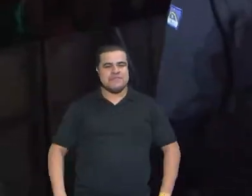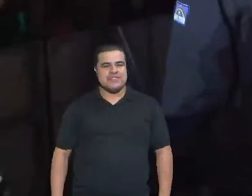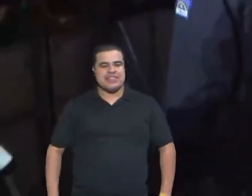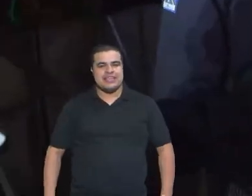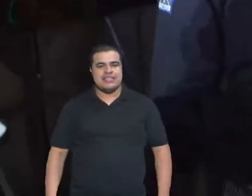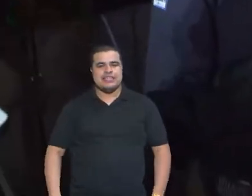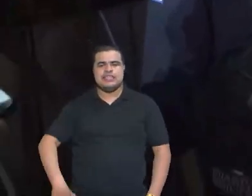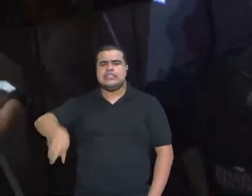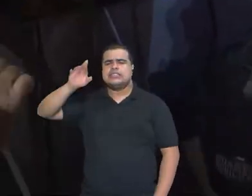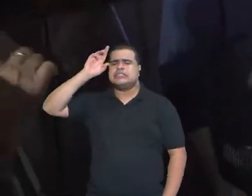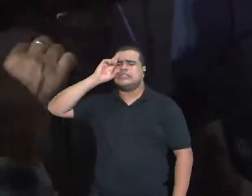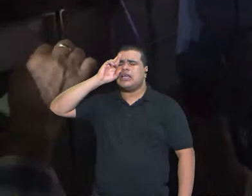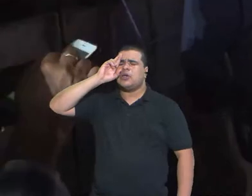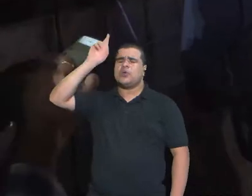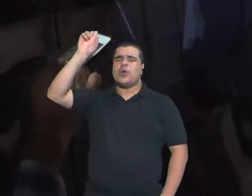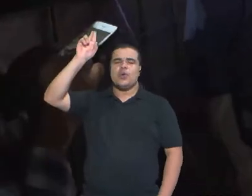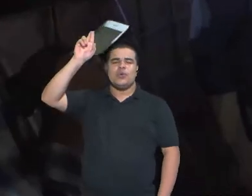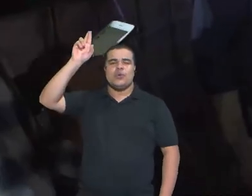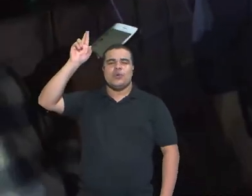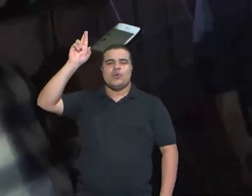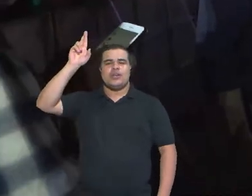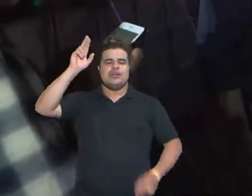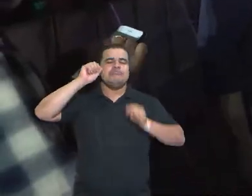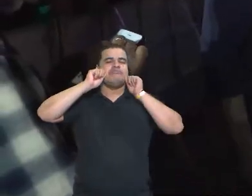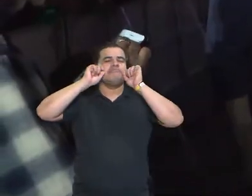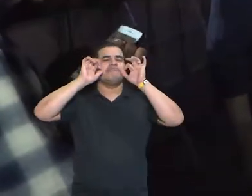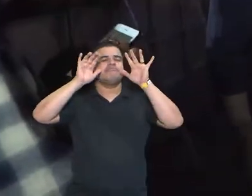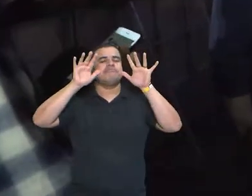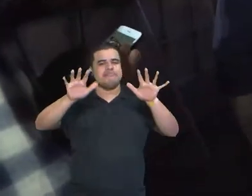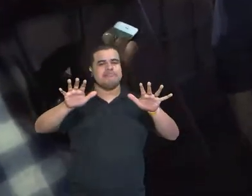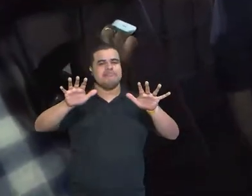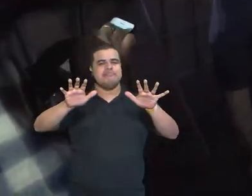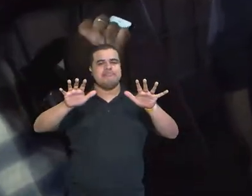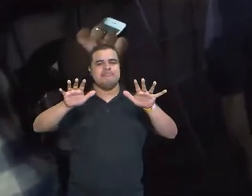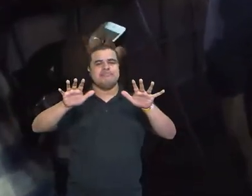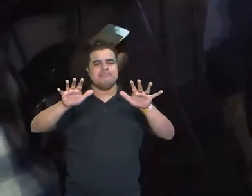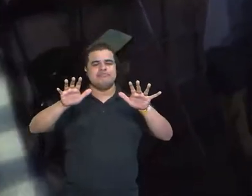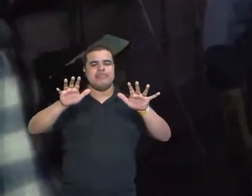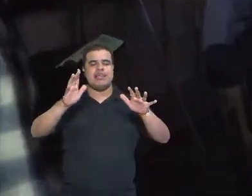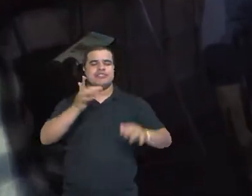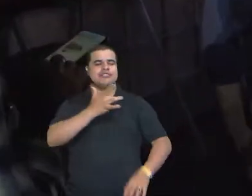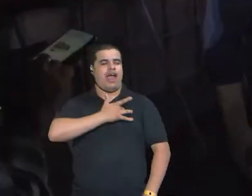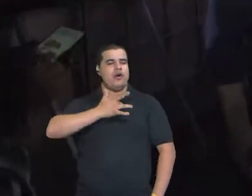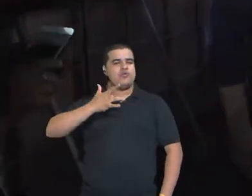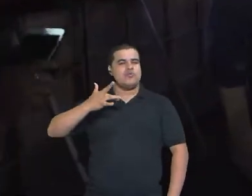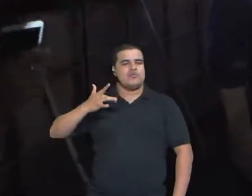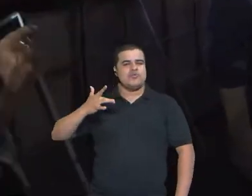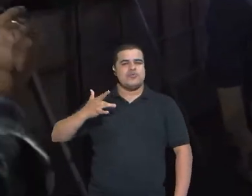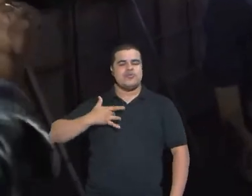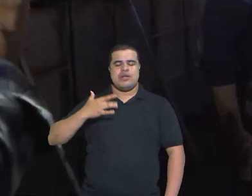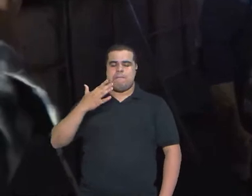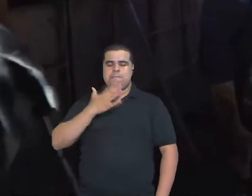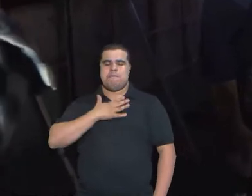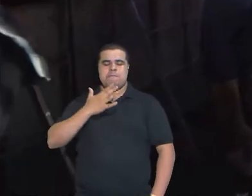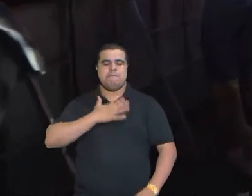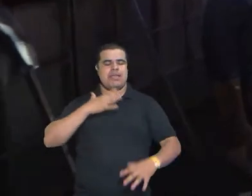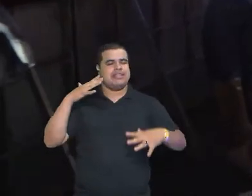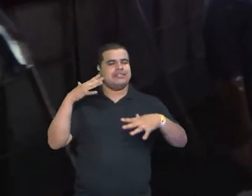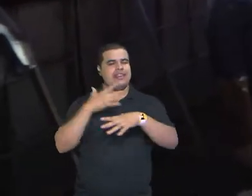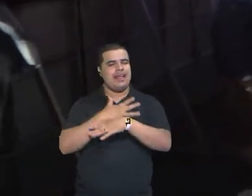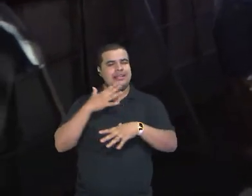fala assim Senhor abençoa a saúde da minha